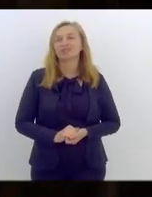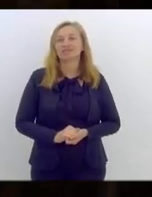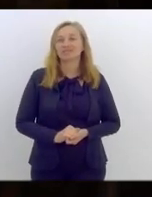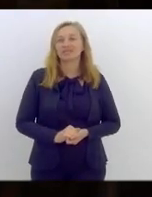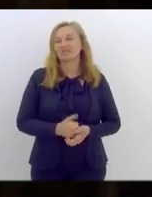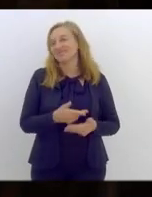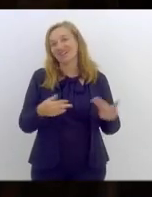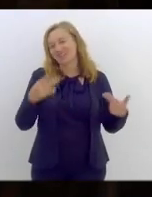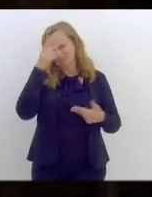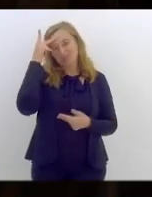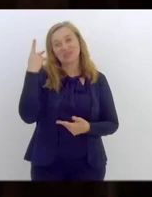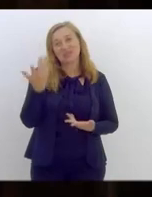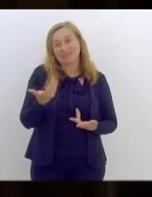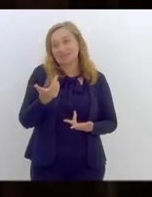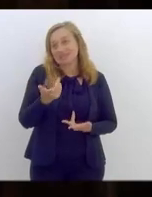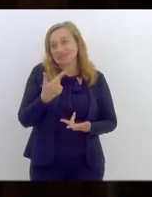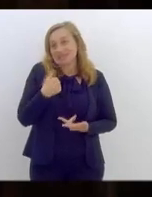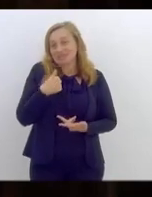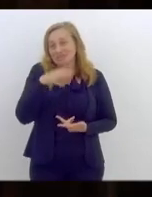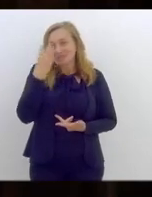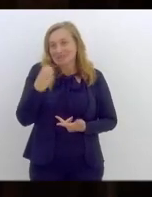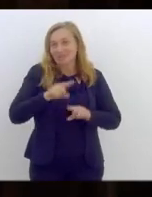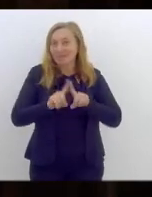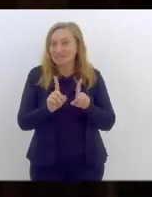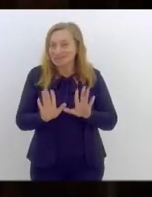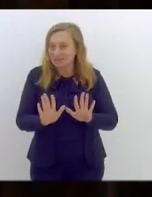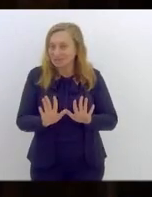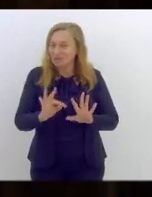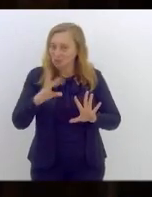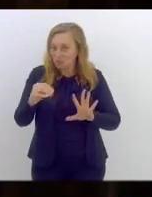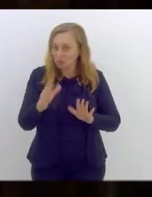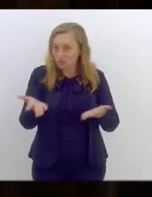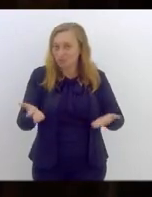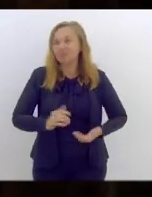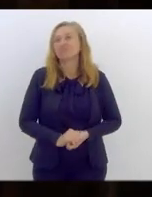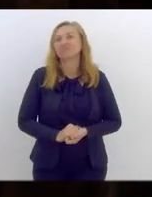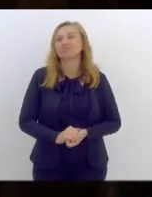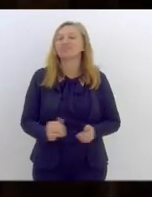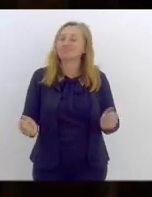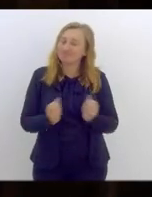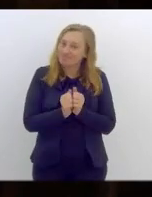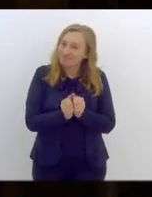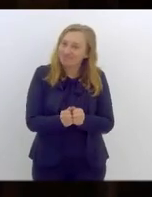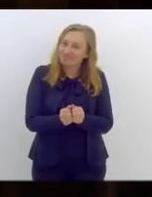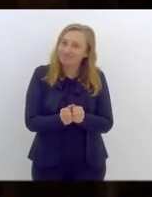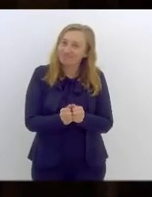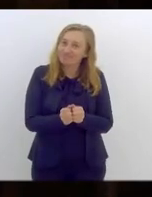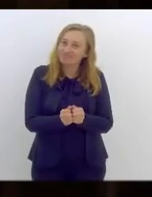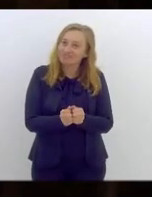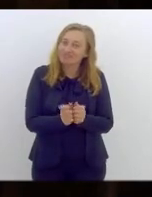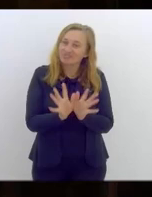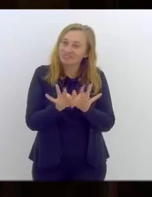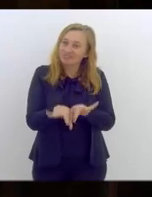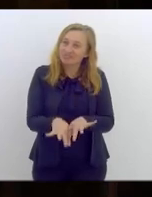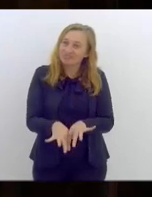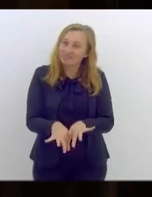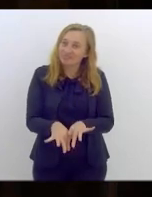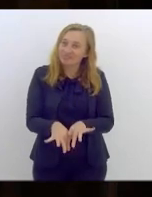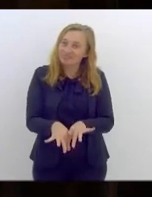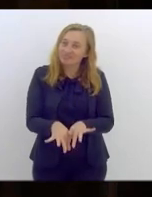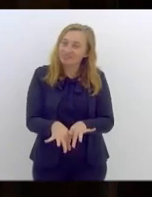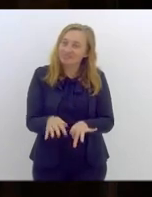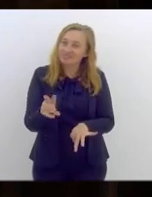Gente, é muita gente, né? Eu vou esquecer, mas todo mundo. Estamos juntos e eu termino com